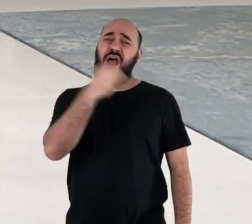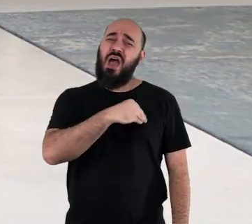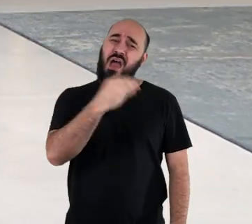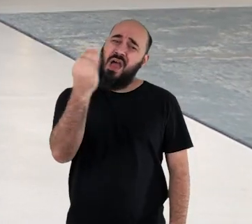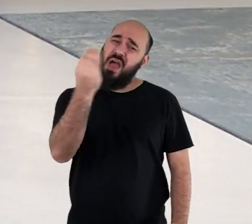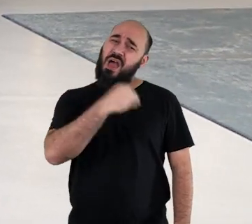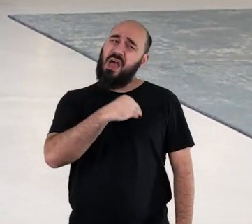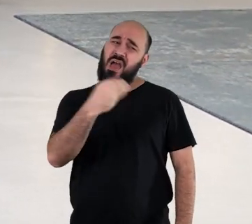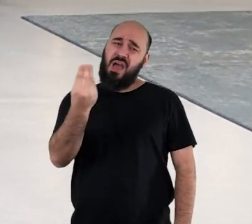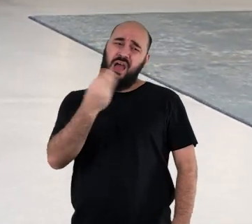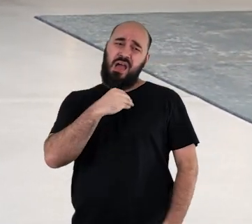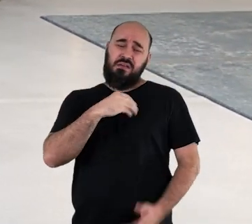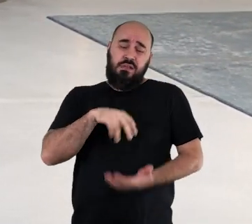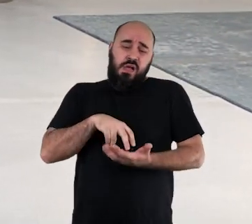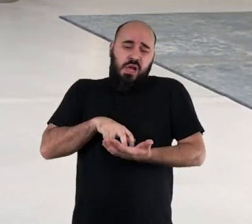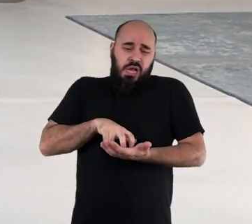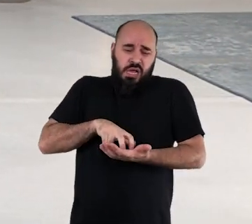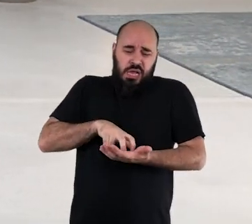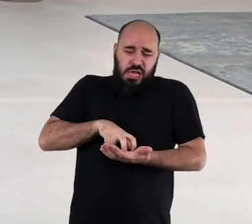forças